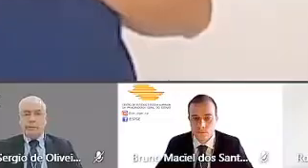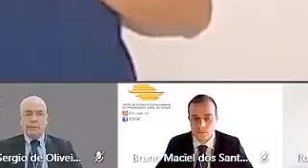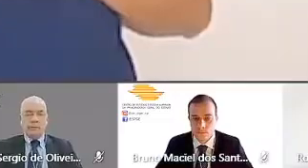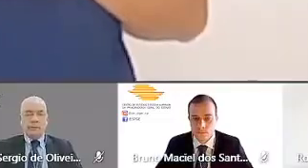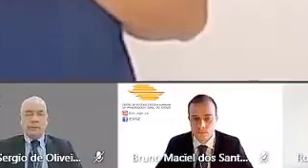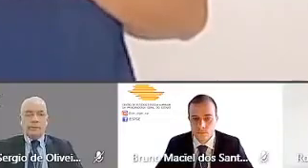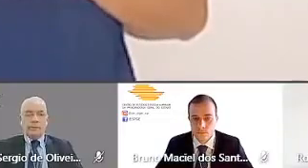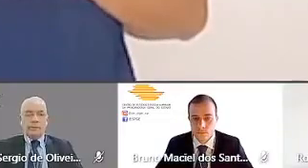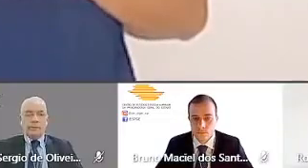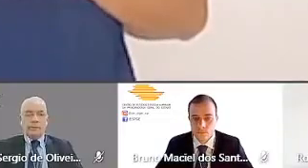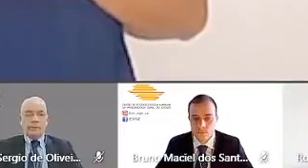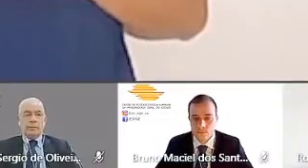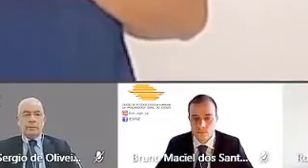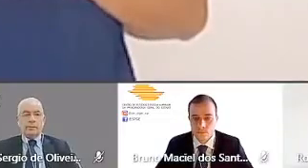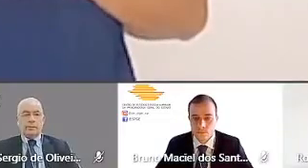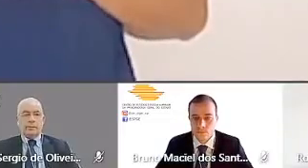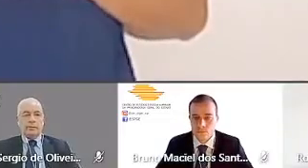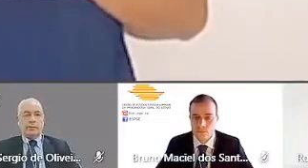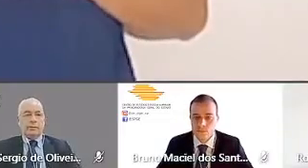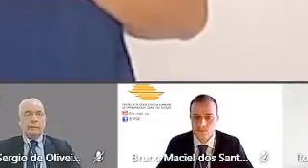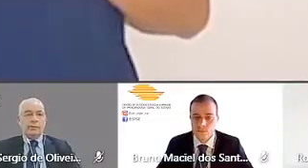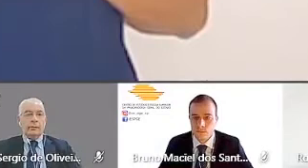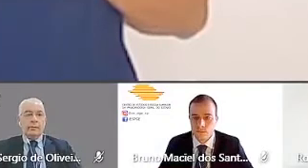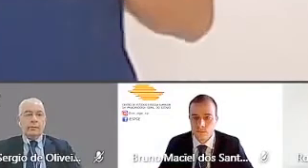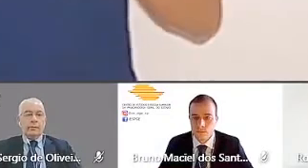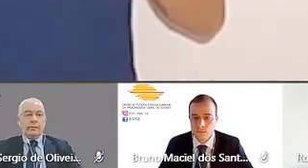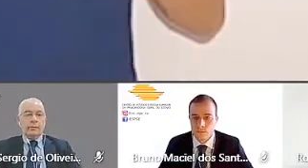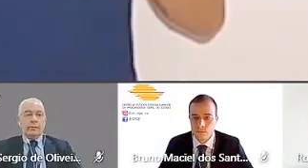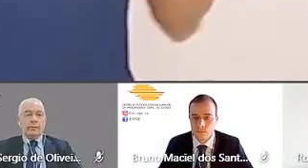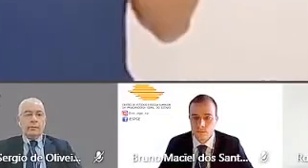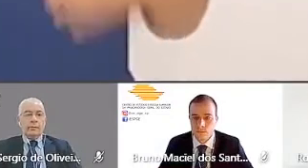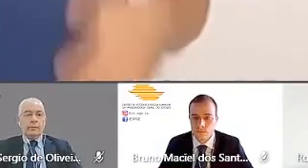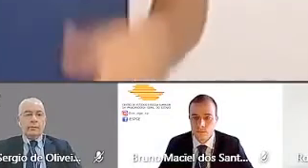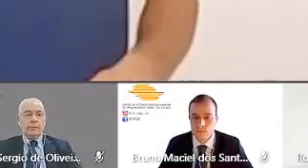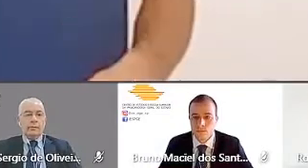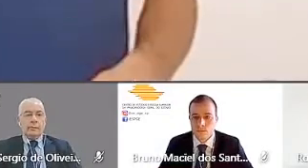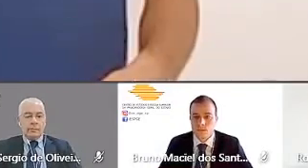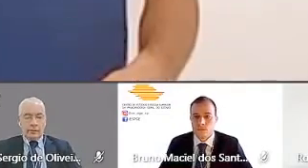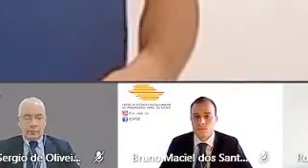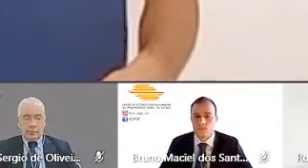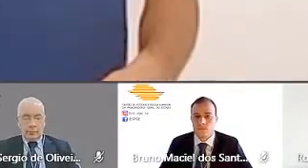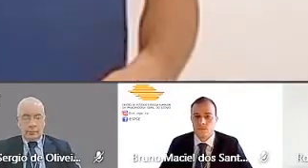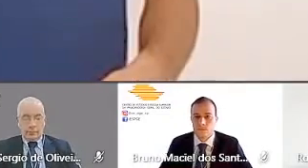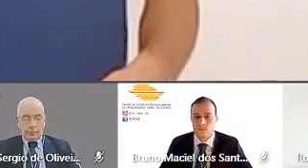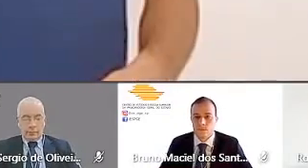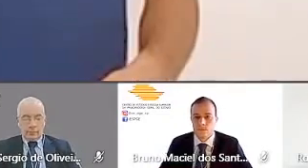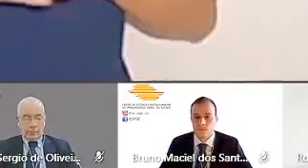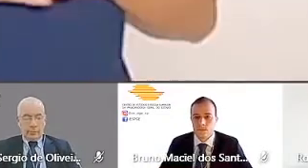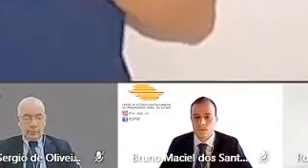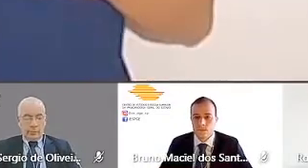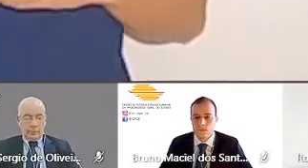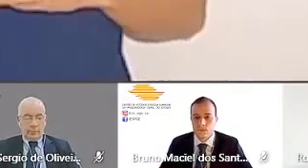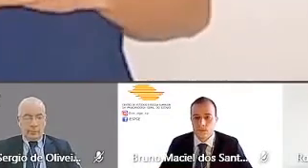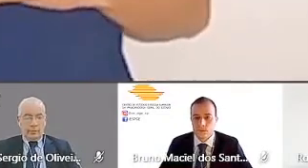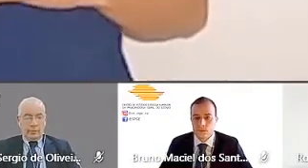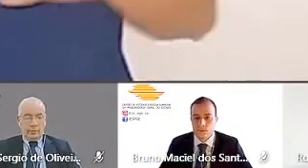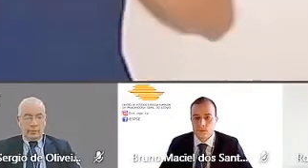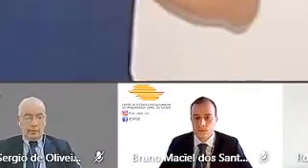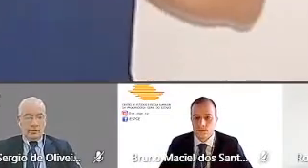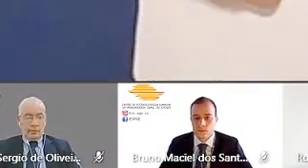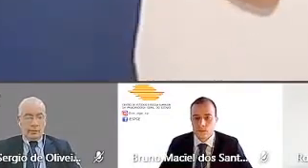Muito obrigada. Nós daremos início às palestras neste instante. Informamos